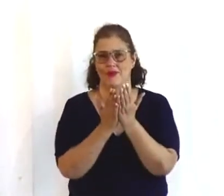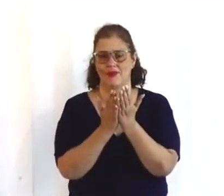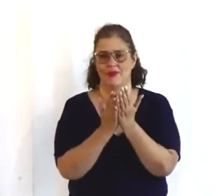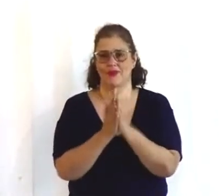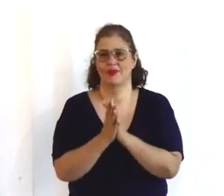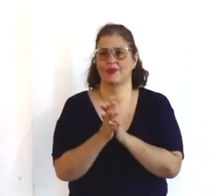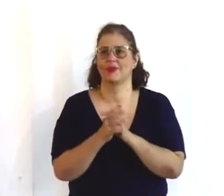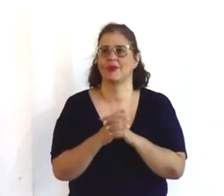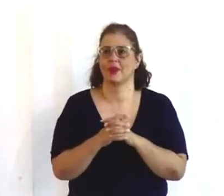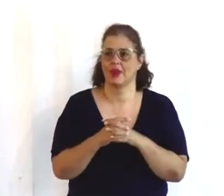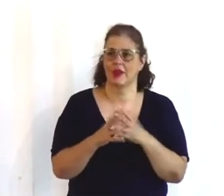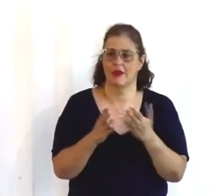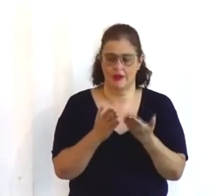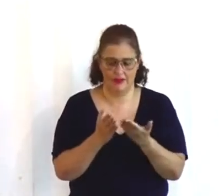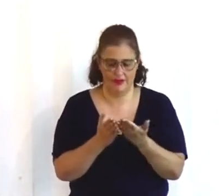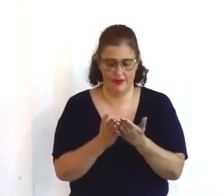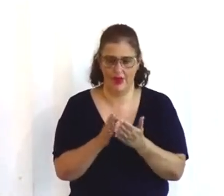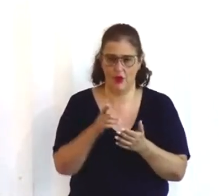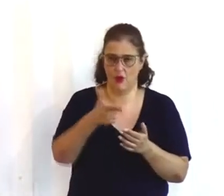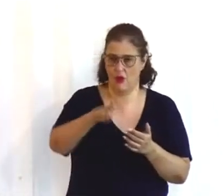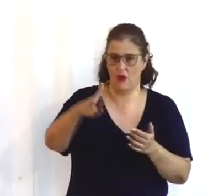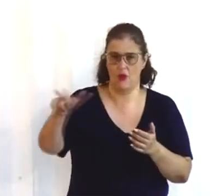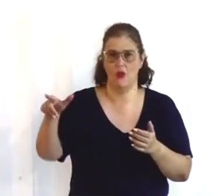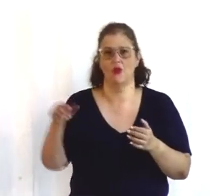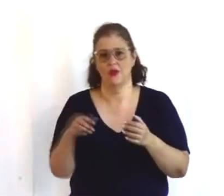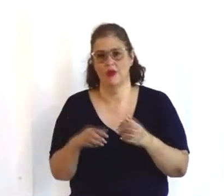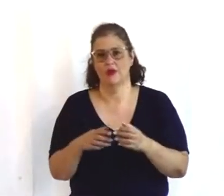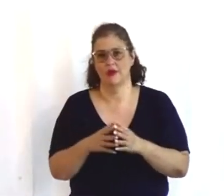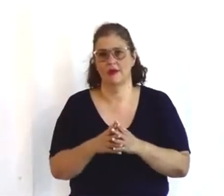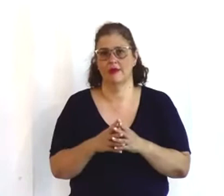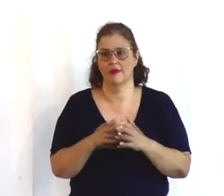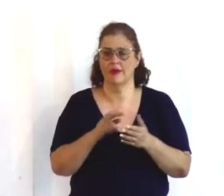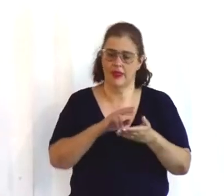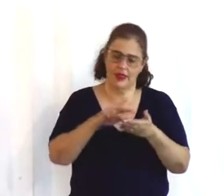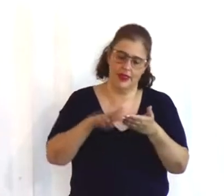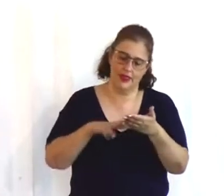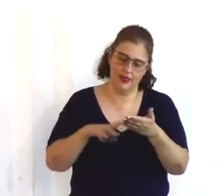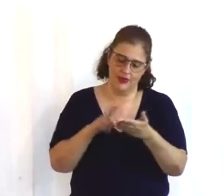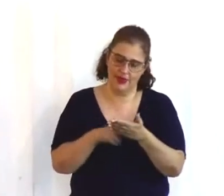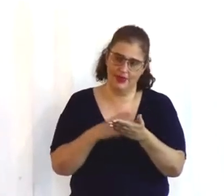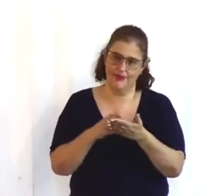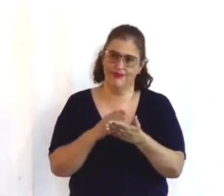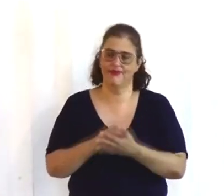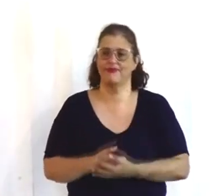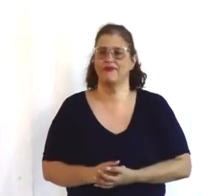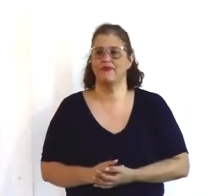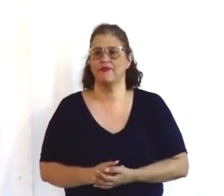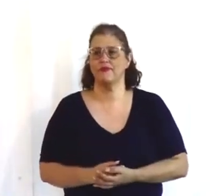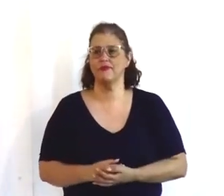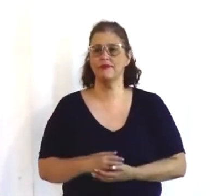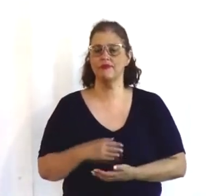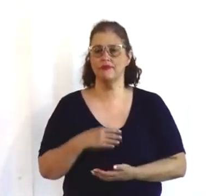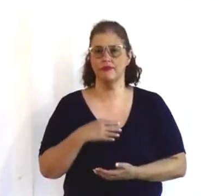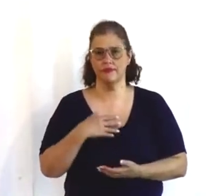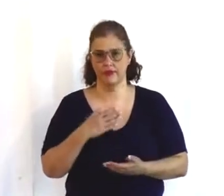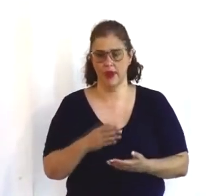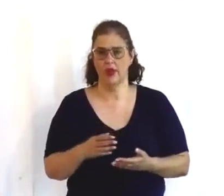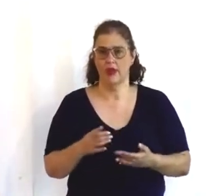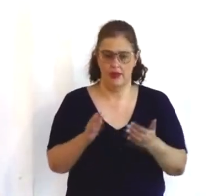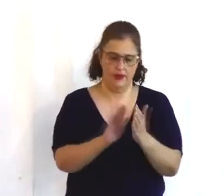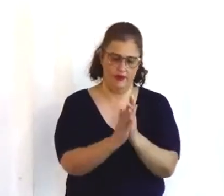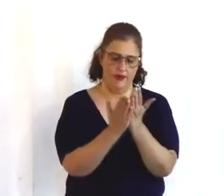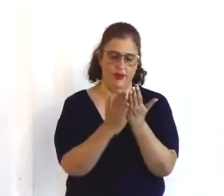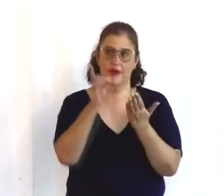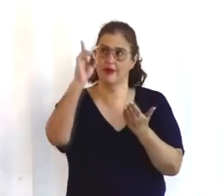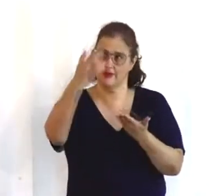modo digital, as demais leituras que nós faremos ao longo da mensagem. Assim nos diz a palavra